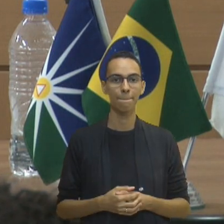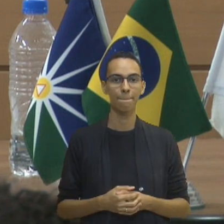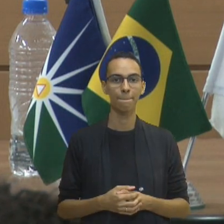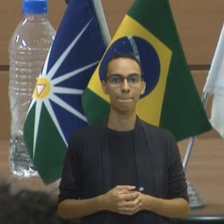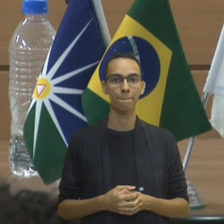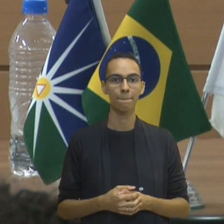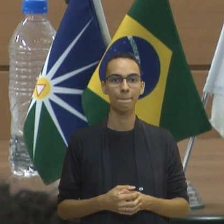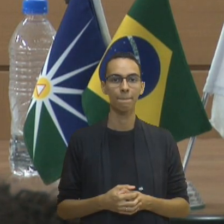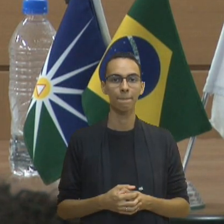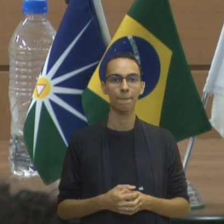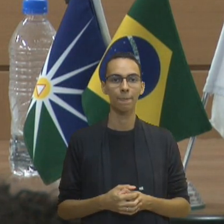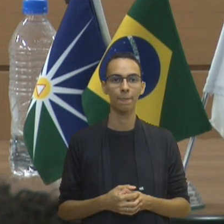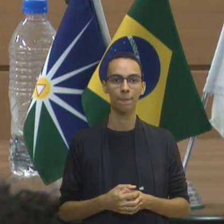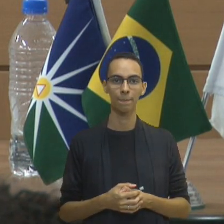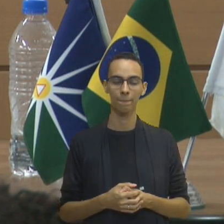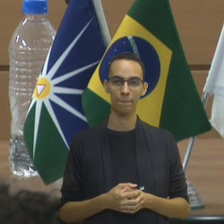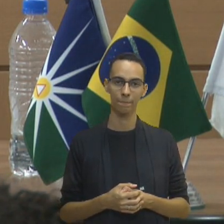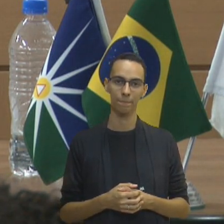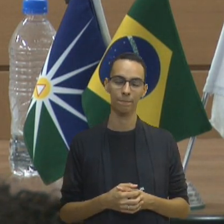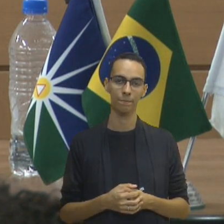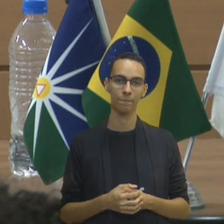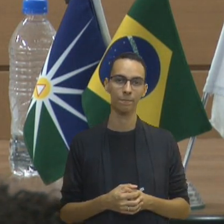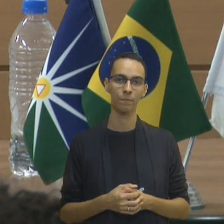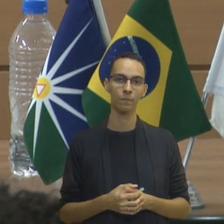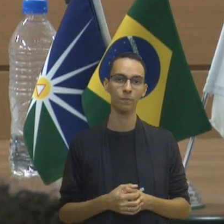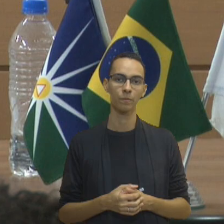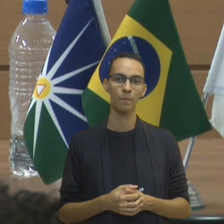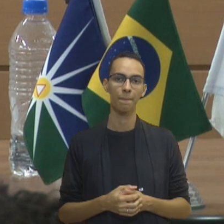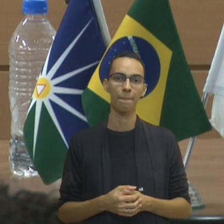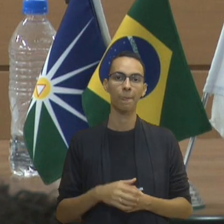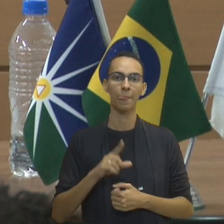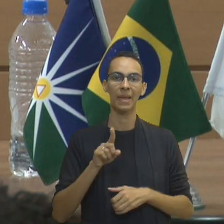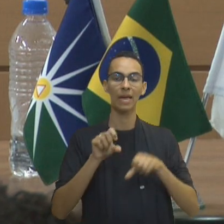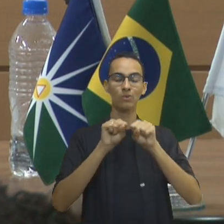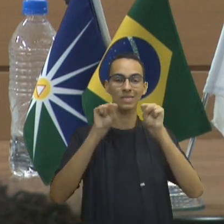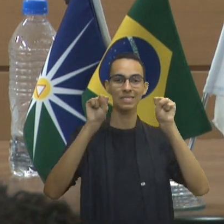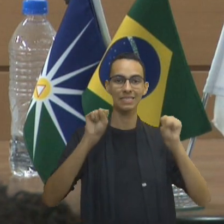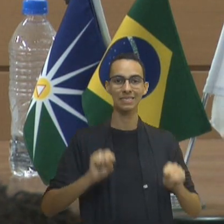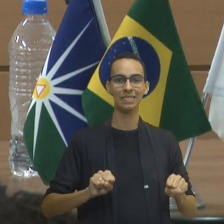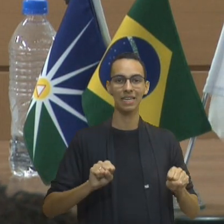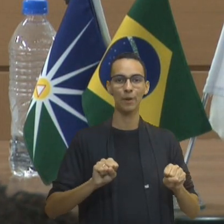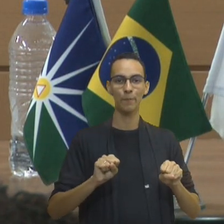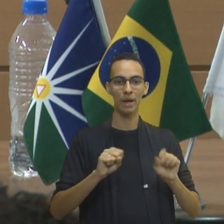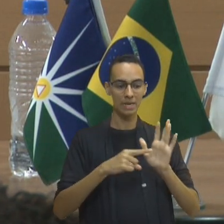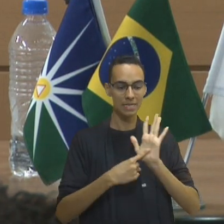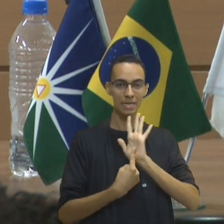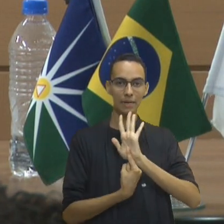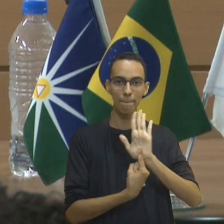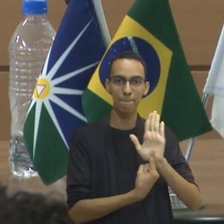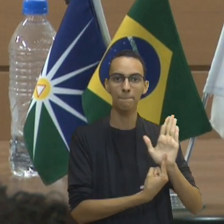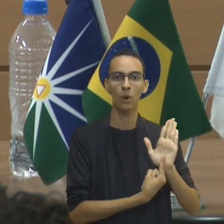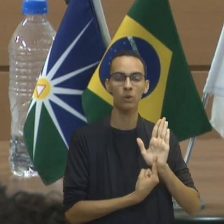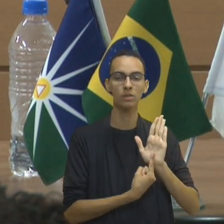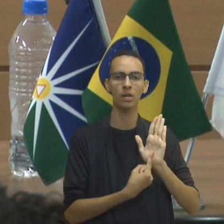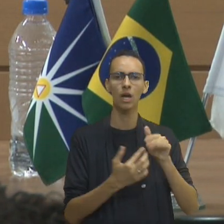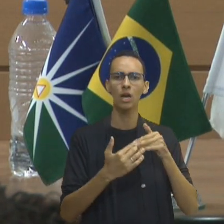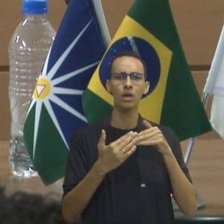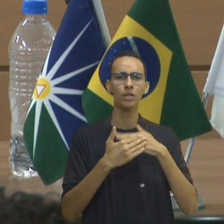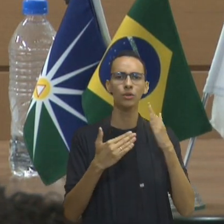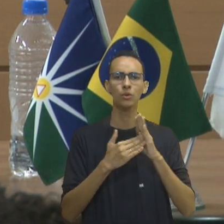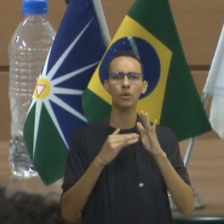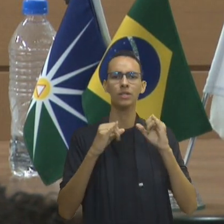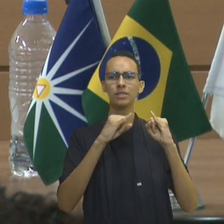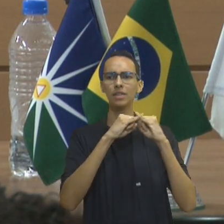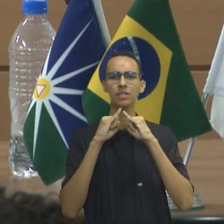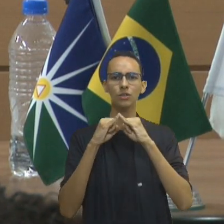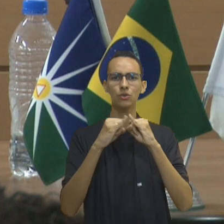Aí o Vinícius vai ter que me ajudar. Que é um sistema que demonstra o que as instituições de ensino